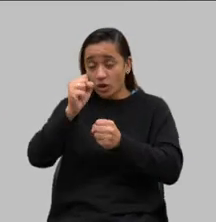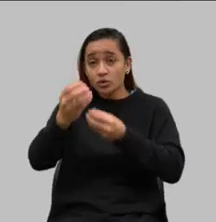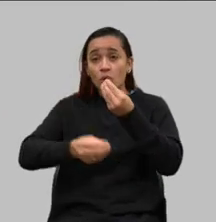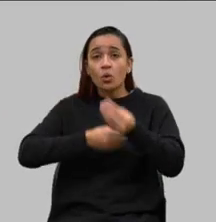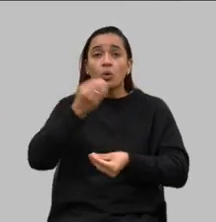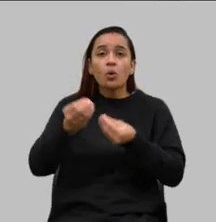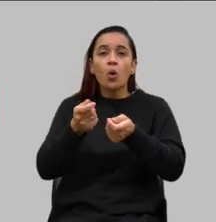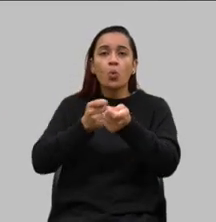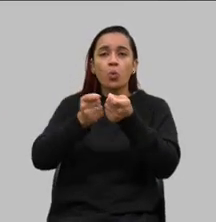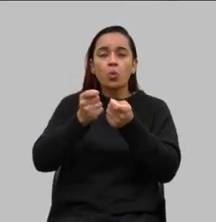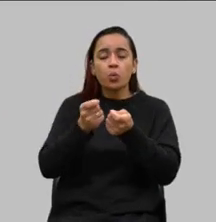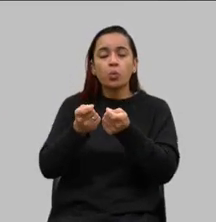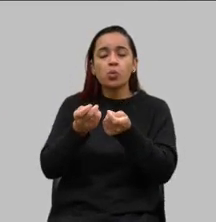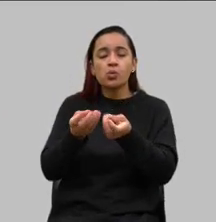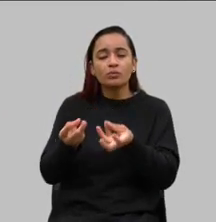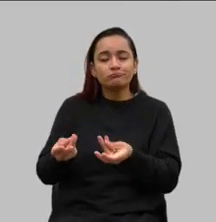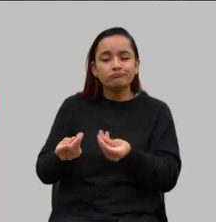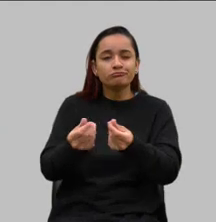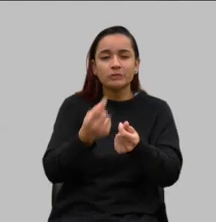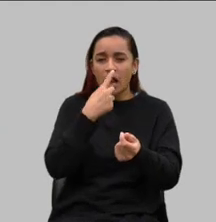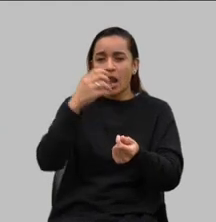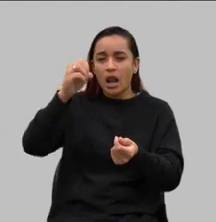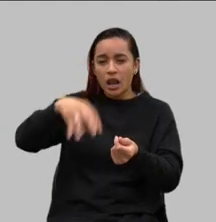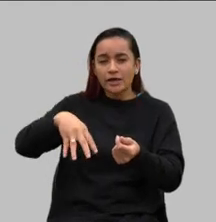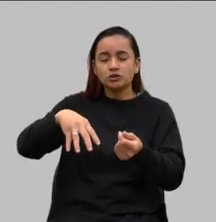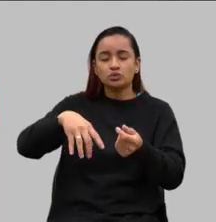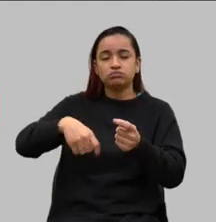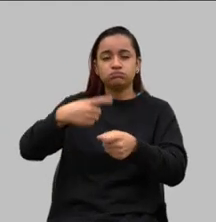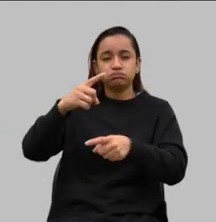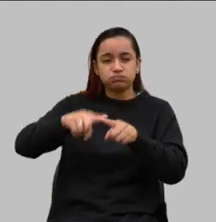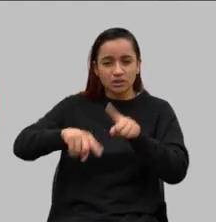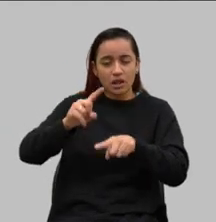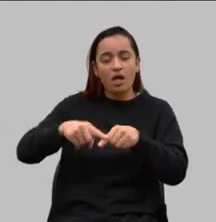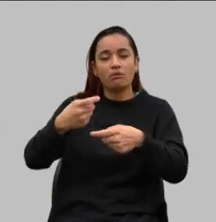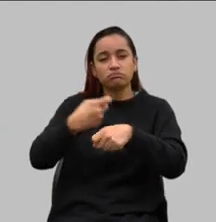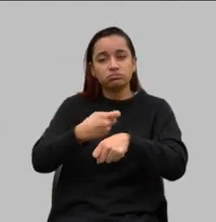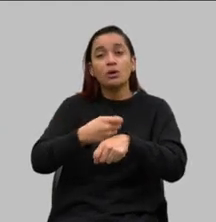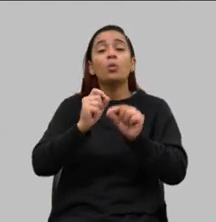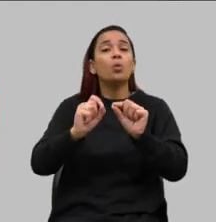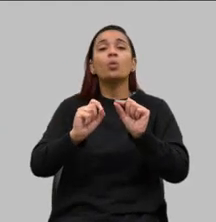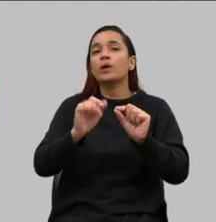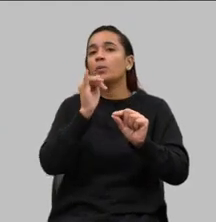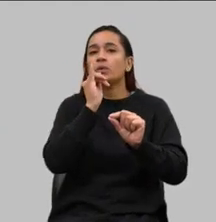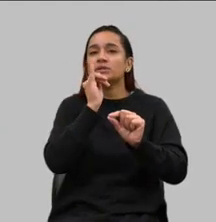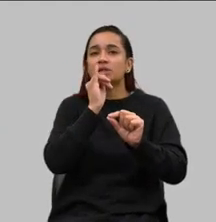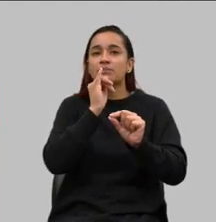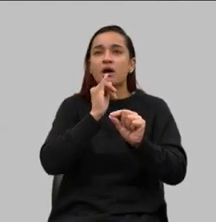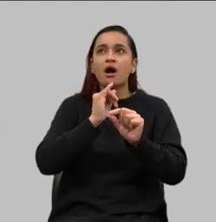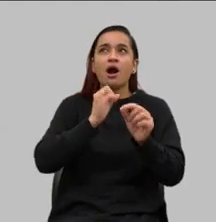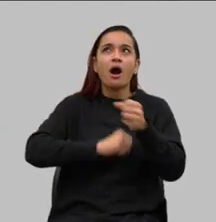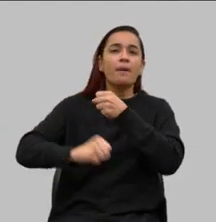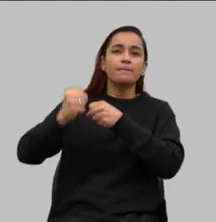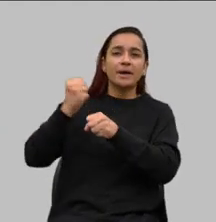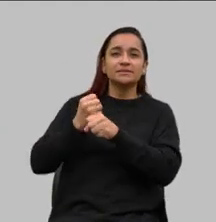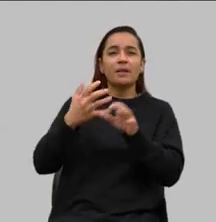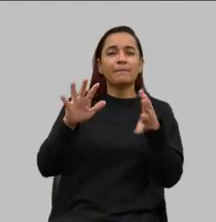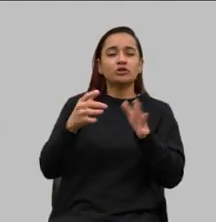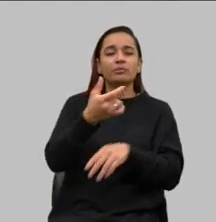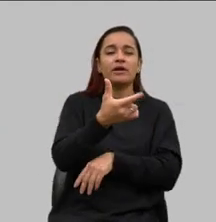sólidos né entregamos no ano passado equipamentos de coleta seletiva para 20 municípios